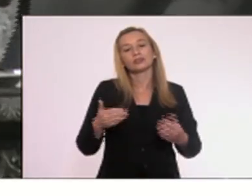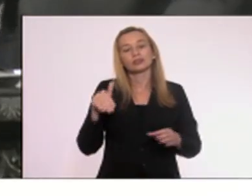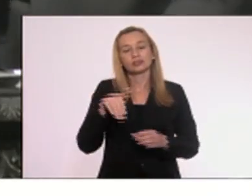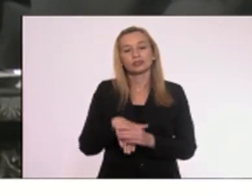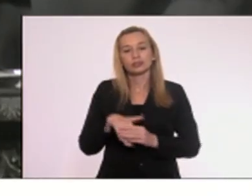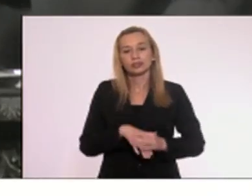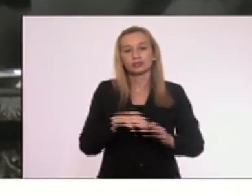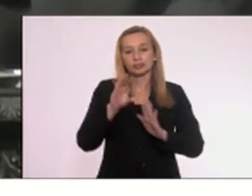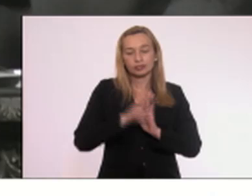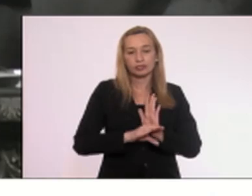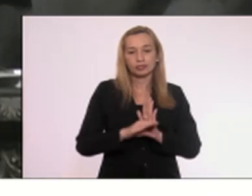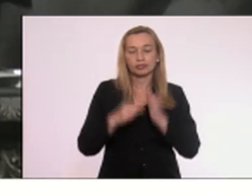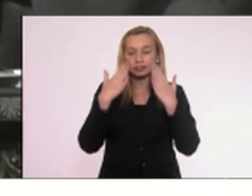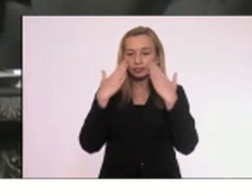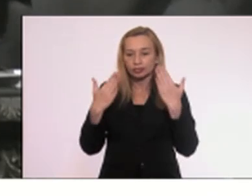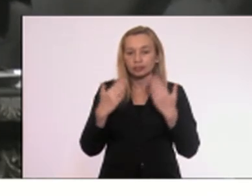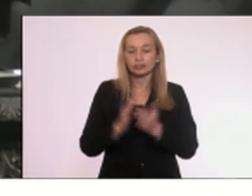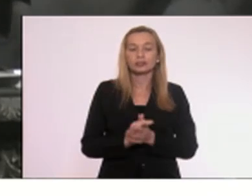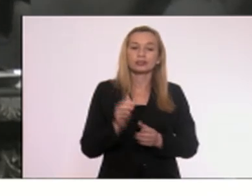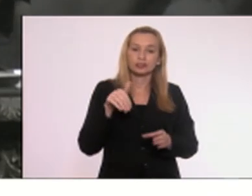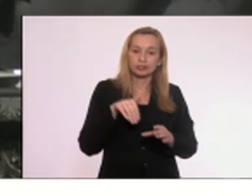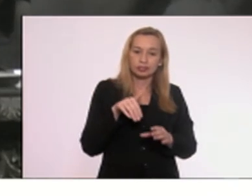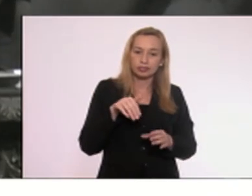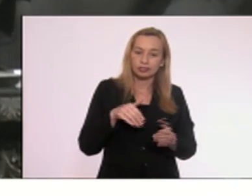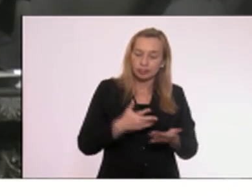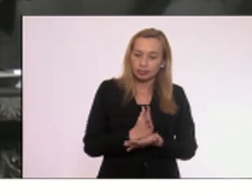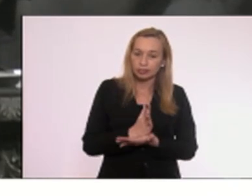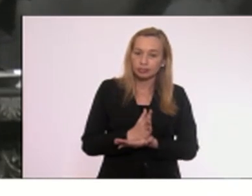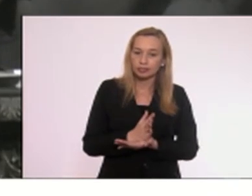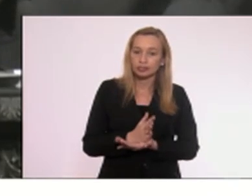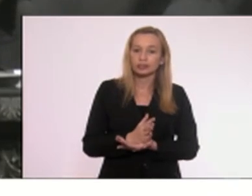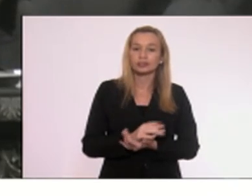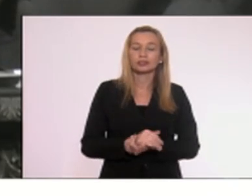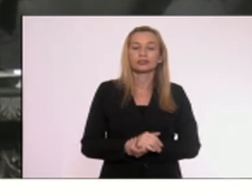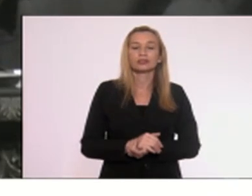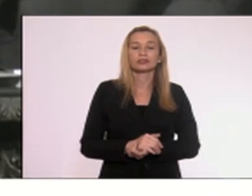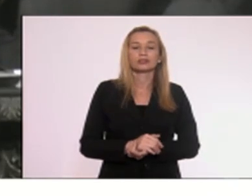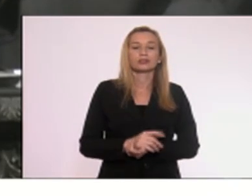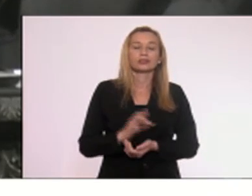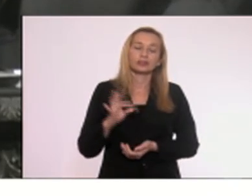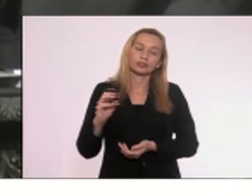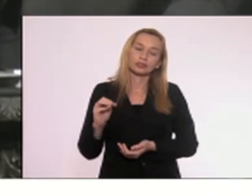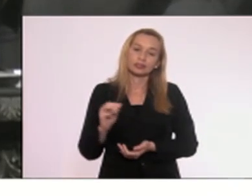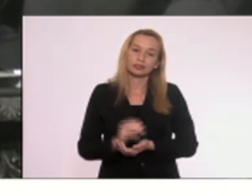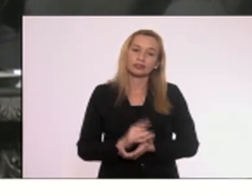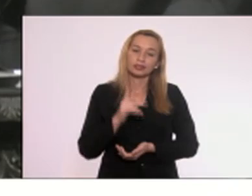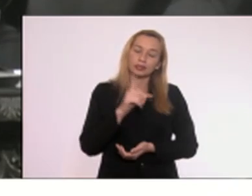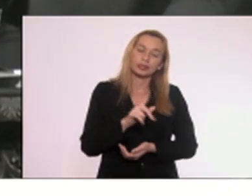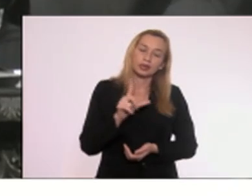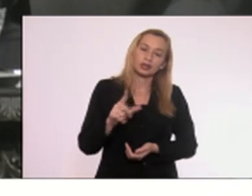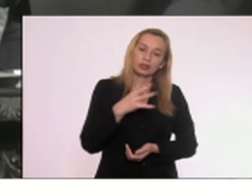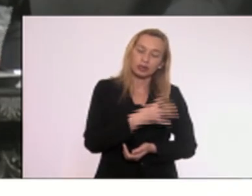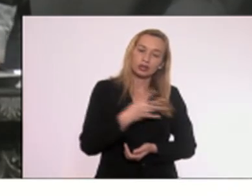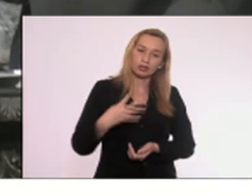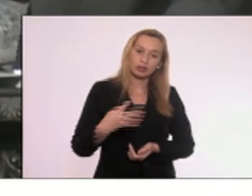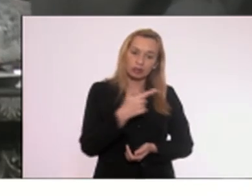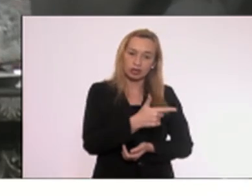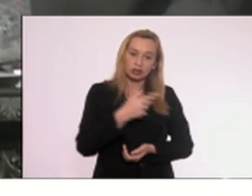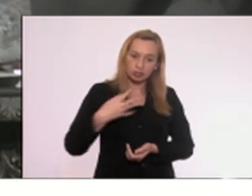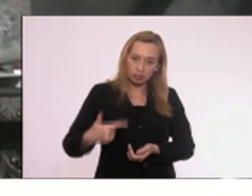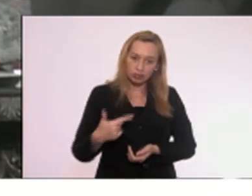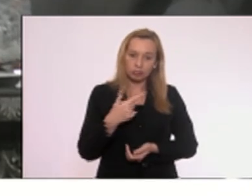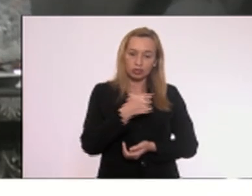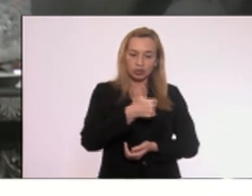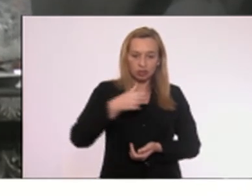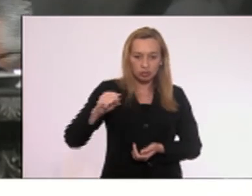votação, as emendas destacadas e aprovada ao veto parcial, ao PL 4443 de 2018, de